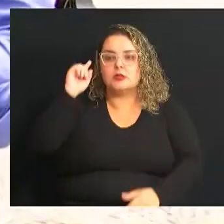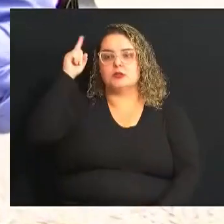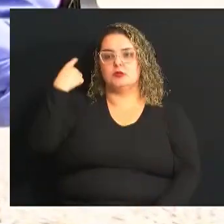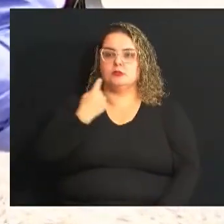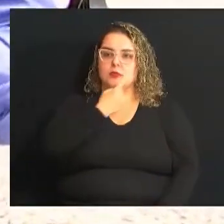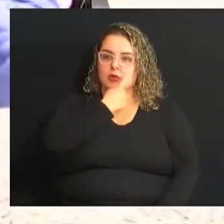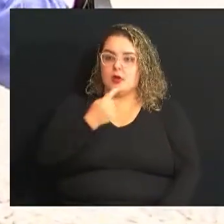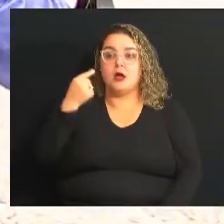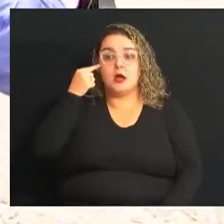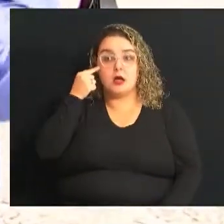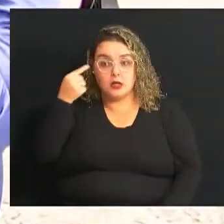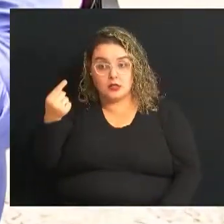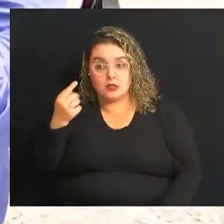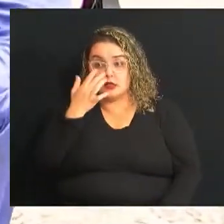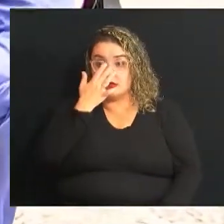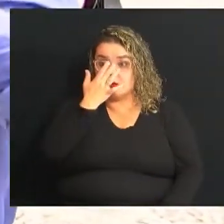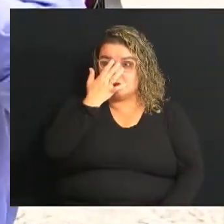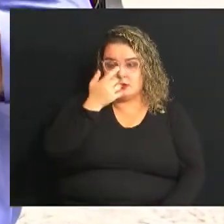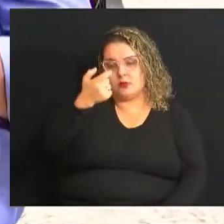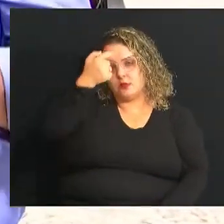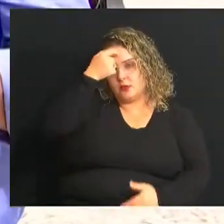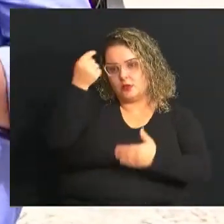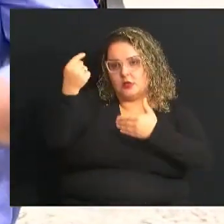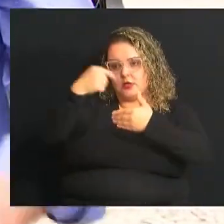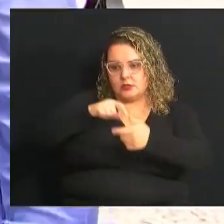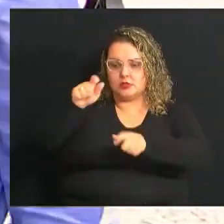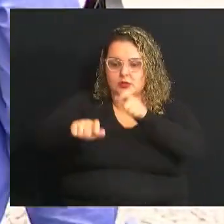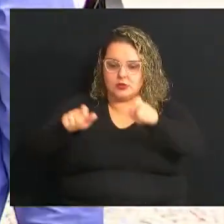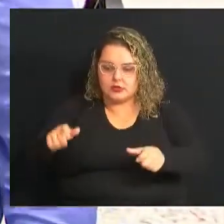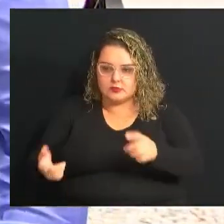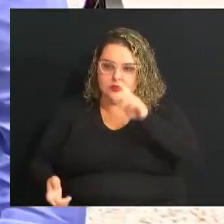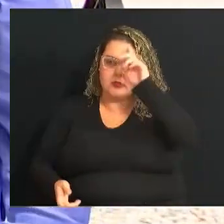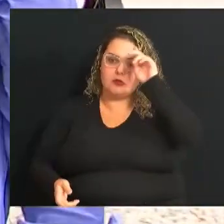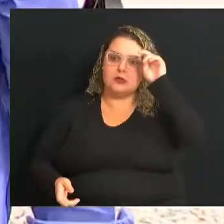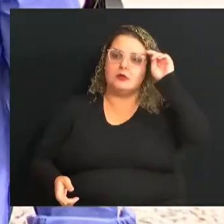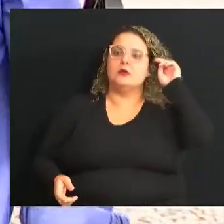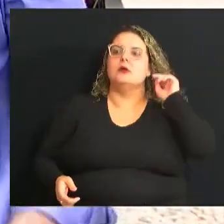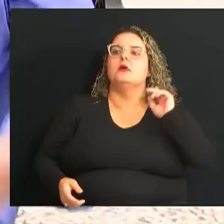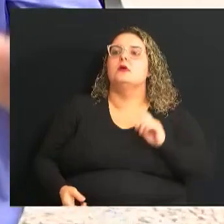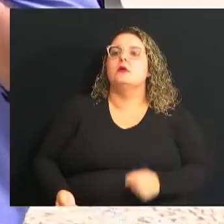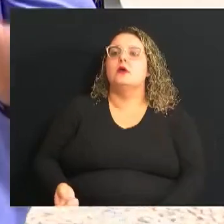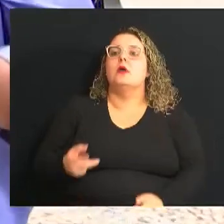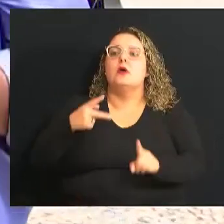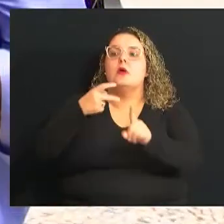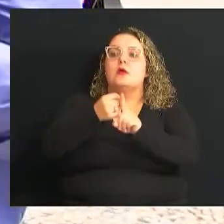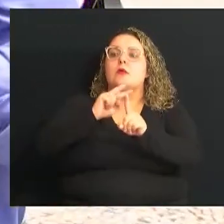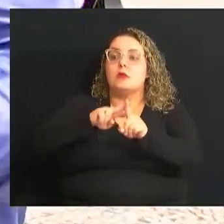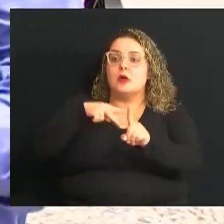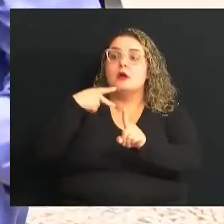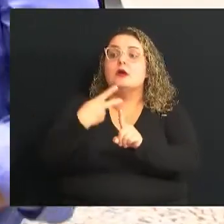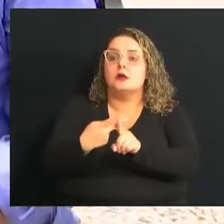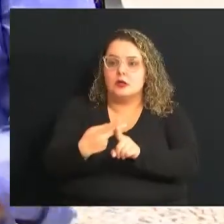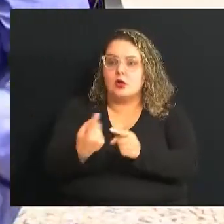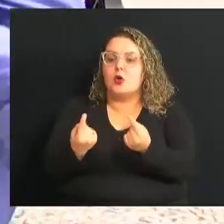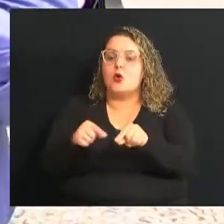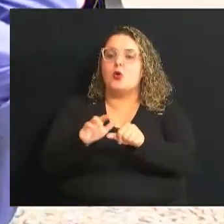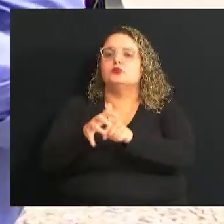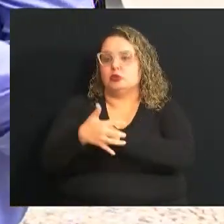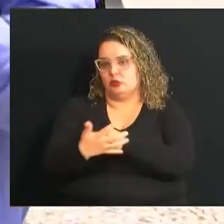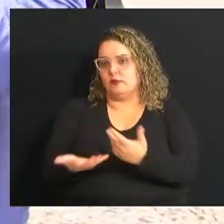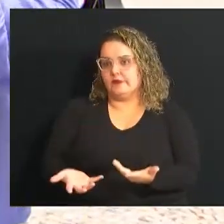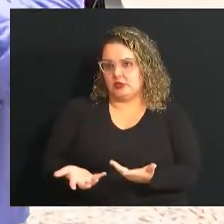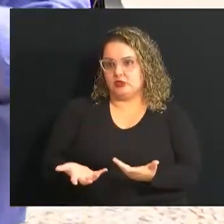acompanhar esse momento, essa expectativa, afinal de contas, é Copa e o Brasil joga hoje. Mas você deve ter observado